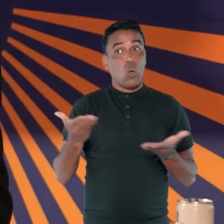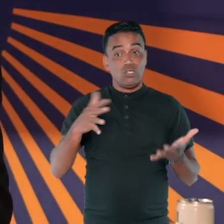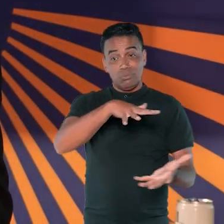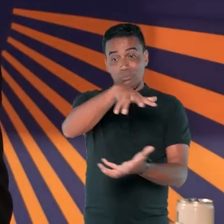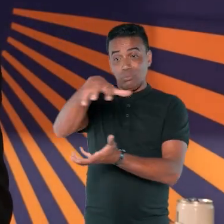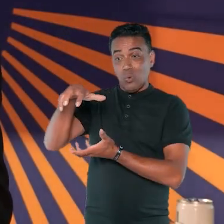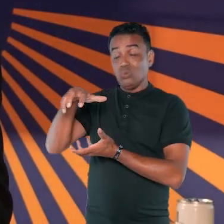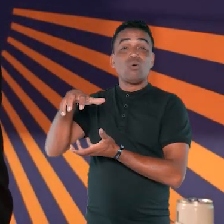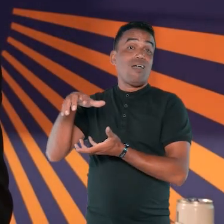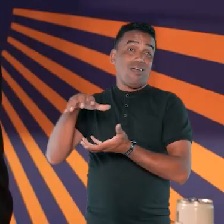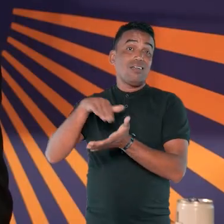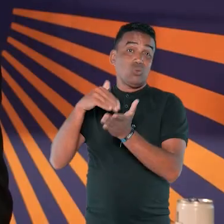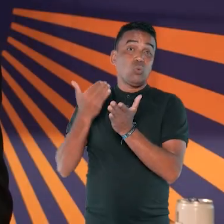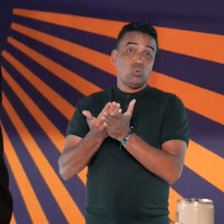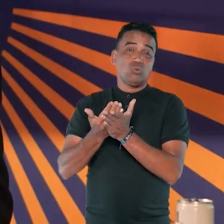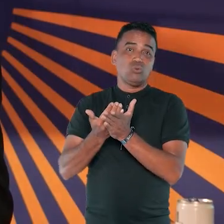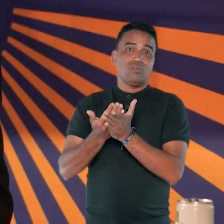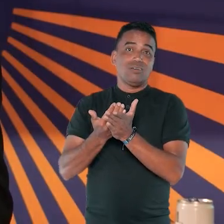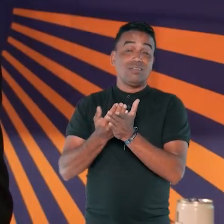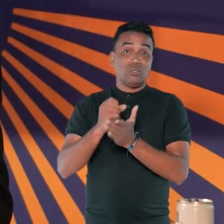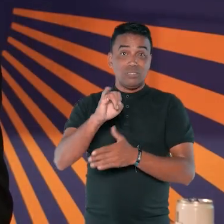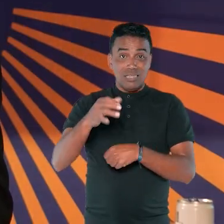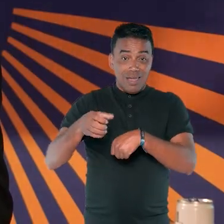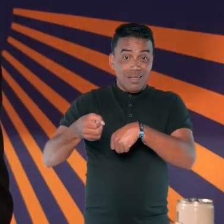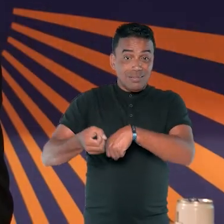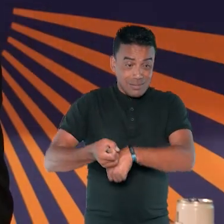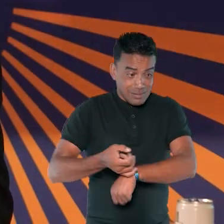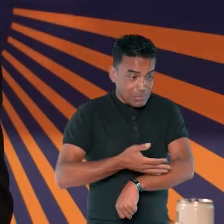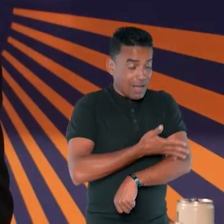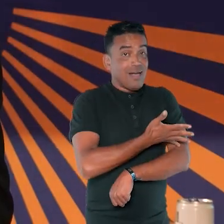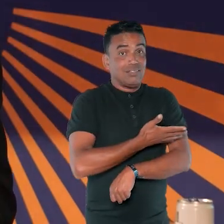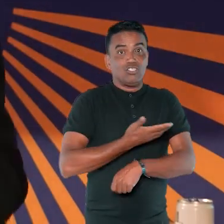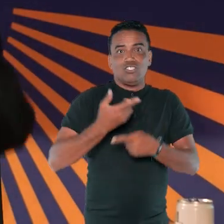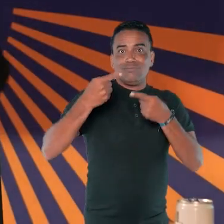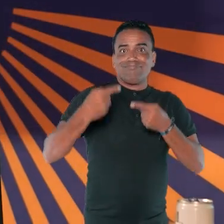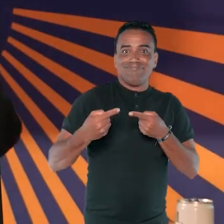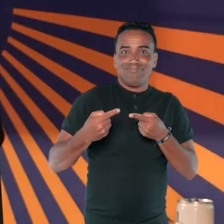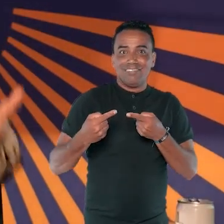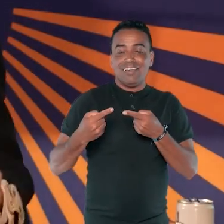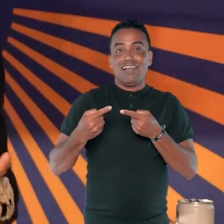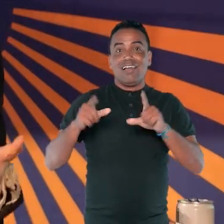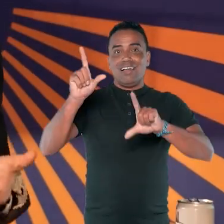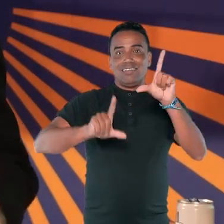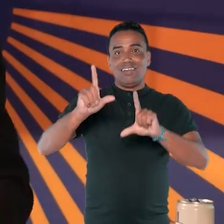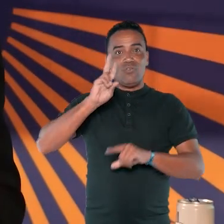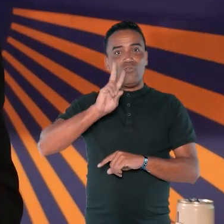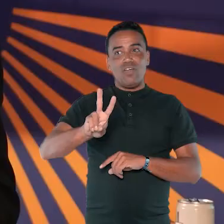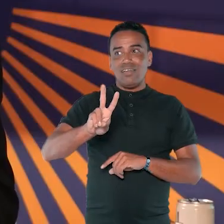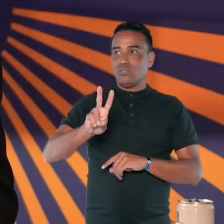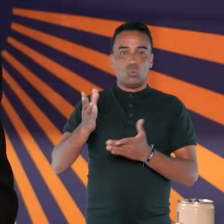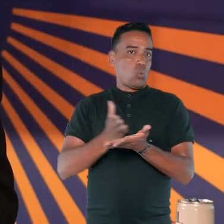é de tudo isso. Quer dizer, quem tiver sensibilidade e olhos a ver, quando liga a televisão, vê uma tela